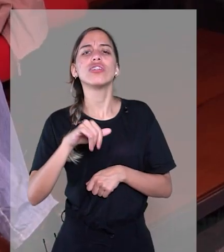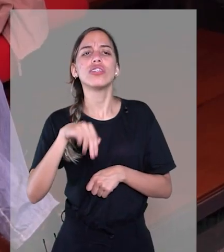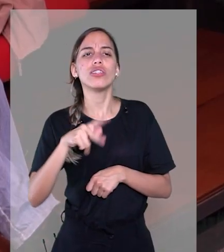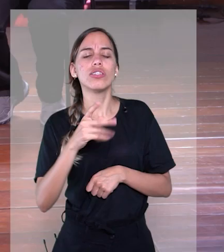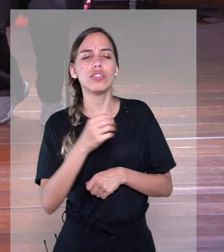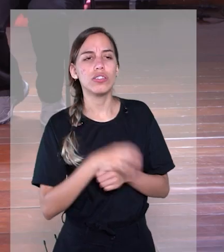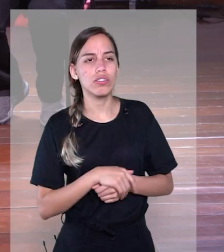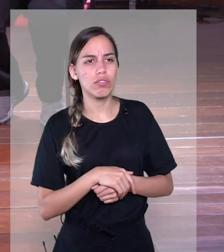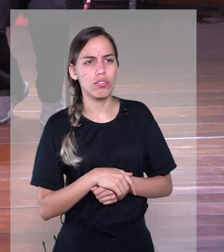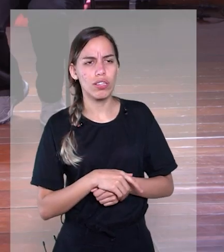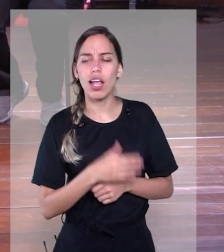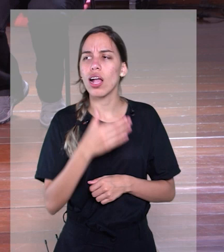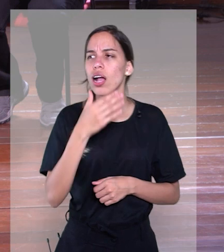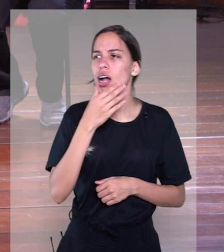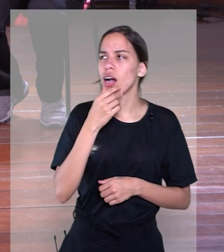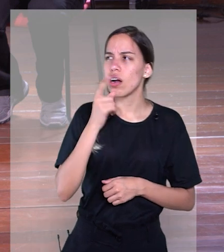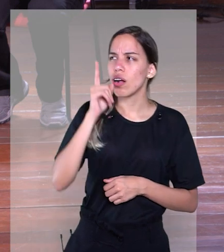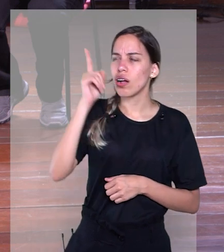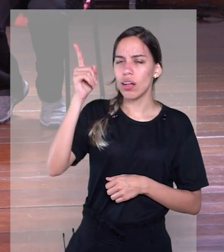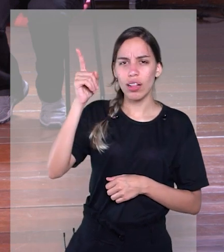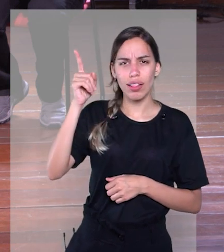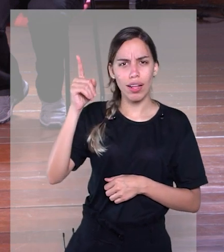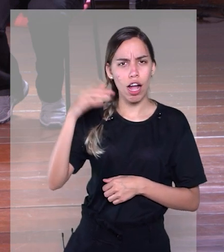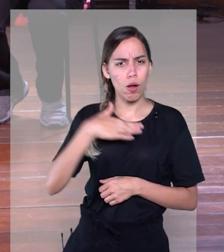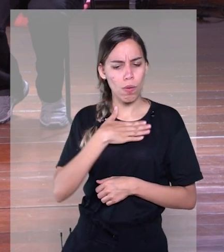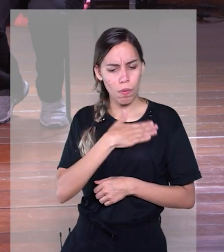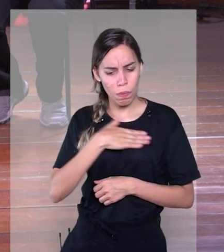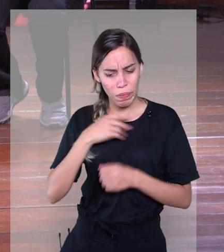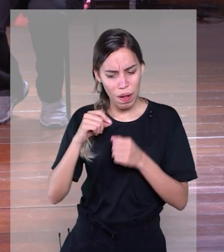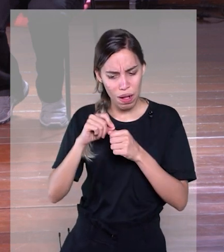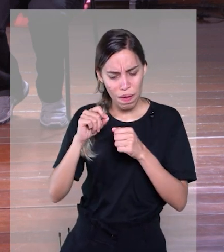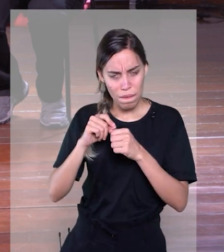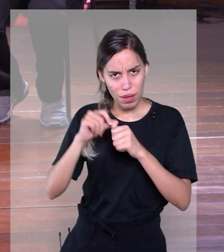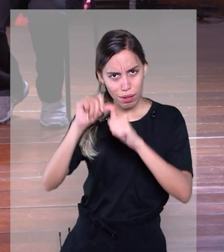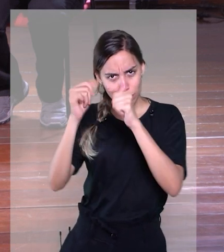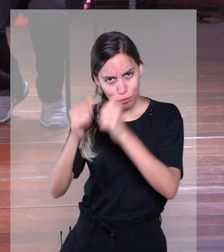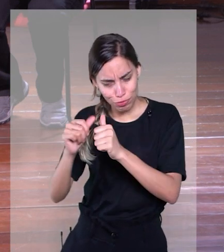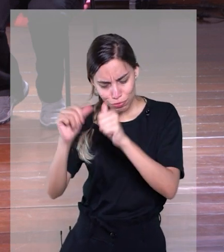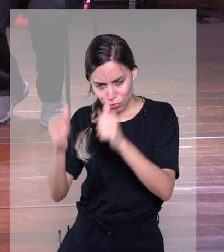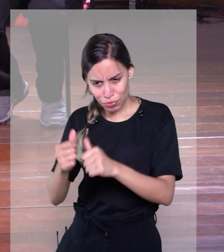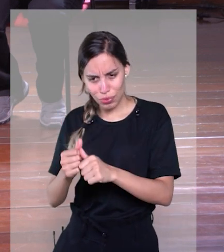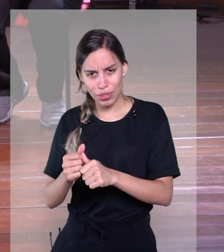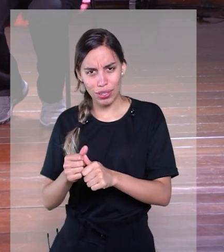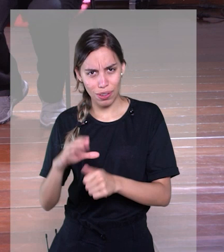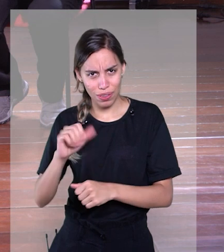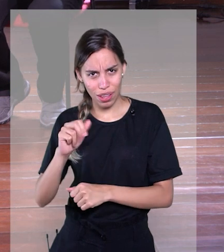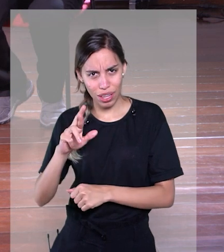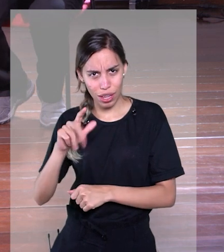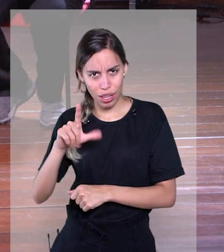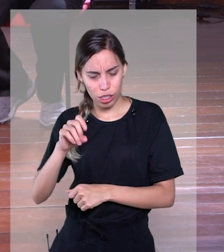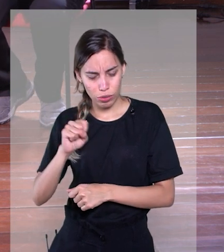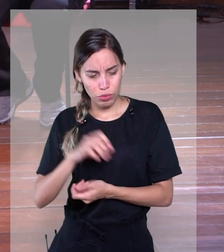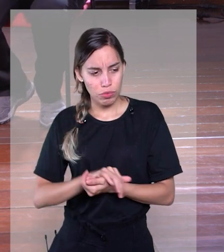O Genin foi um dos maiores estatuadores do Carlos, né? O Carlos tem algumas curiosidades assim que ultrapassam